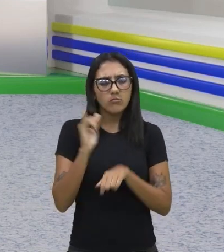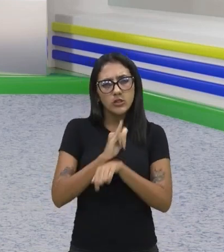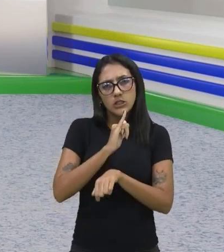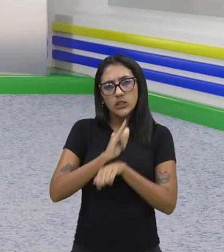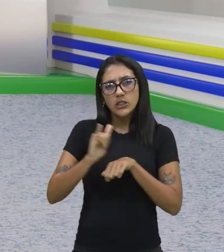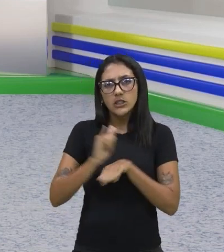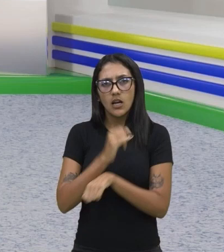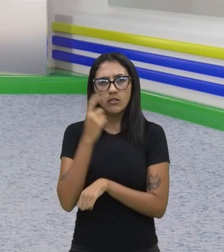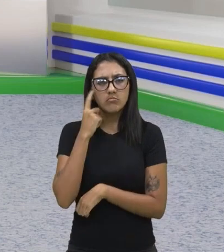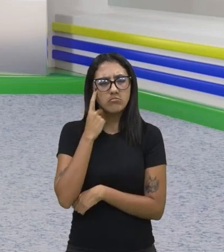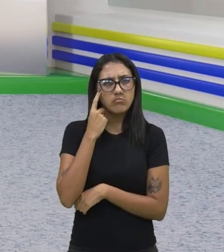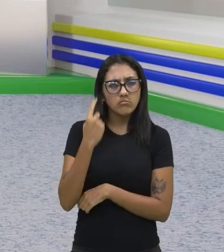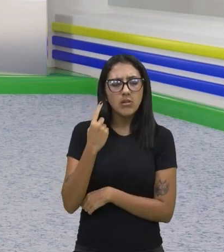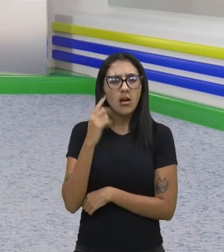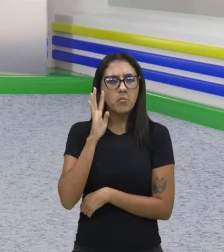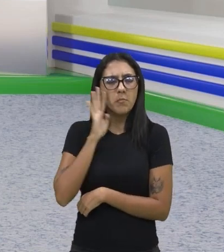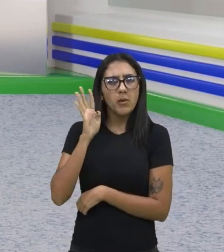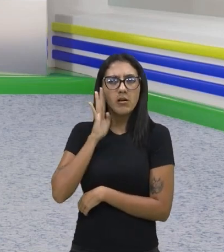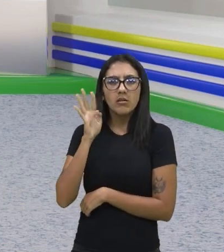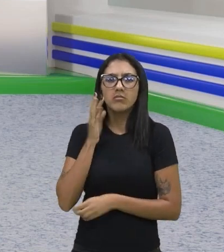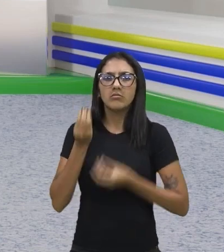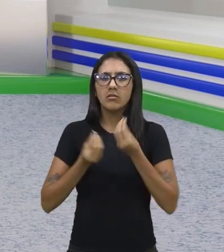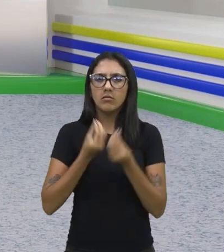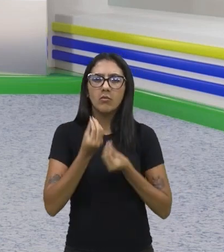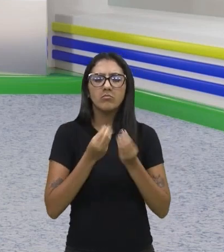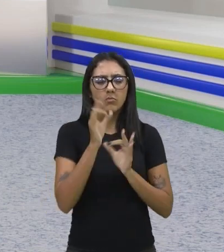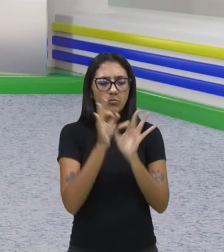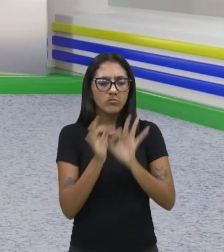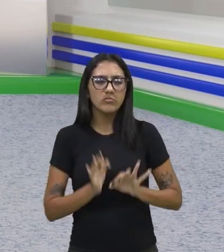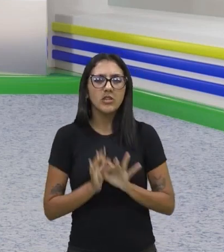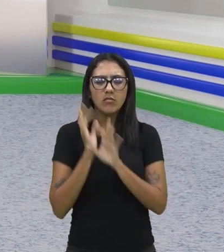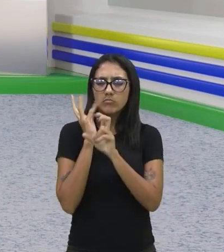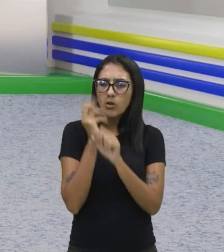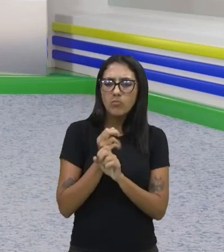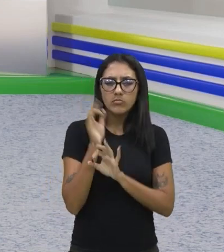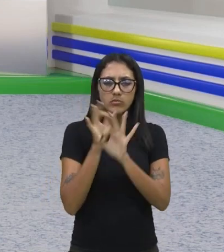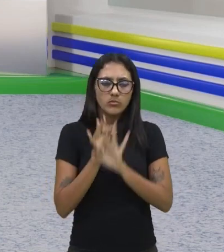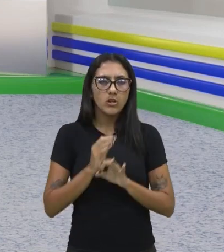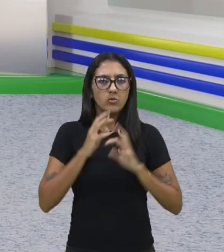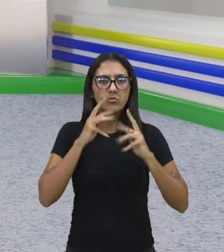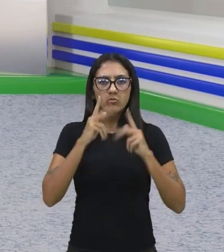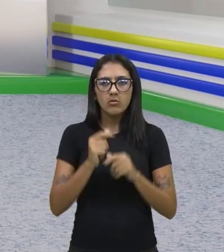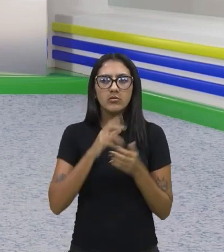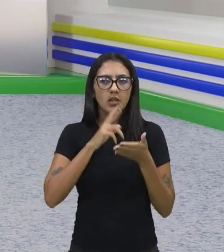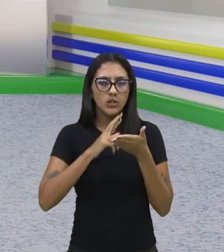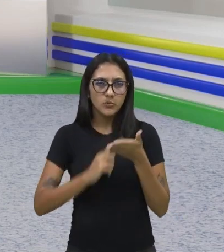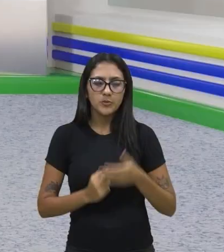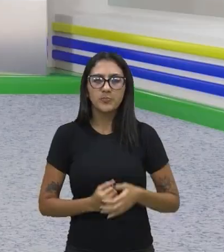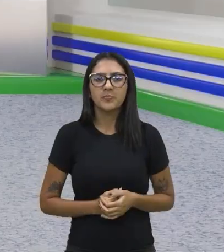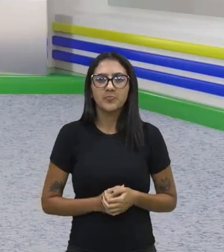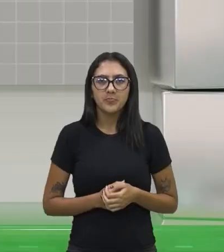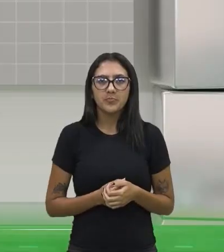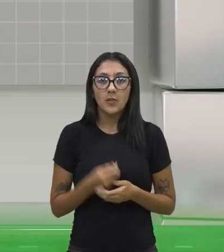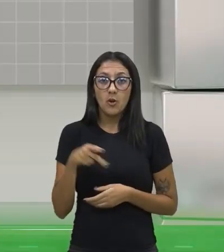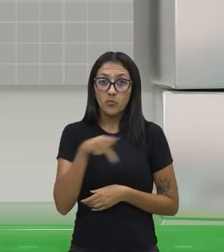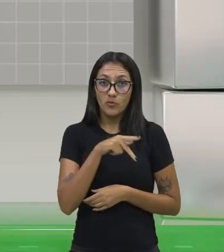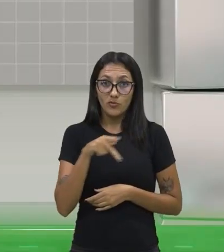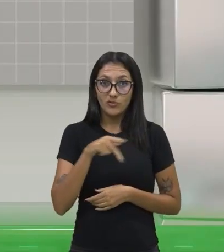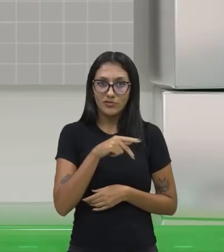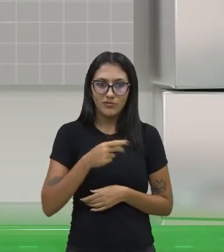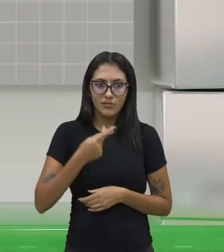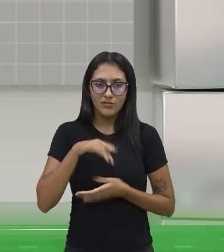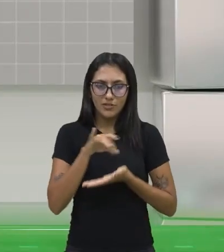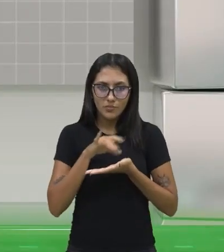para a resolução das atividades propostas, porque o professor ministrante, ele sabe o que ele colocou lá no plano de